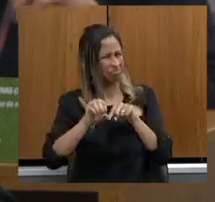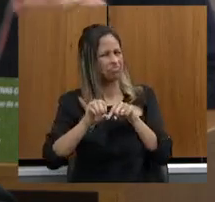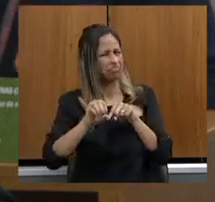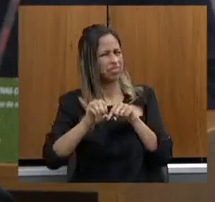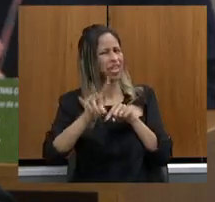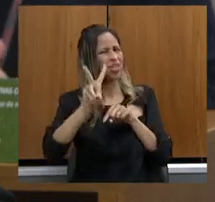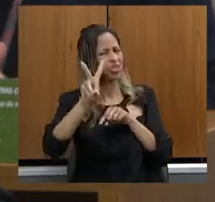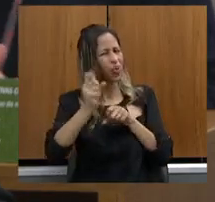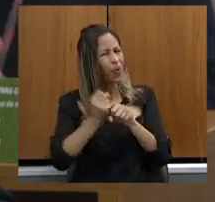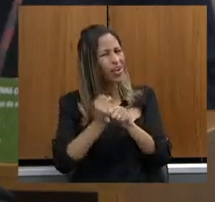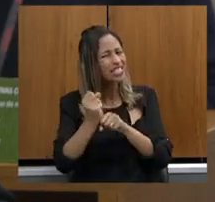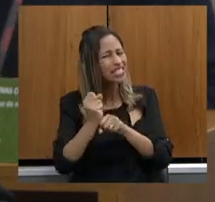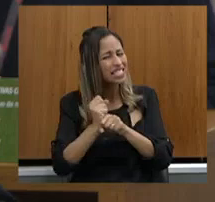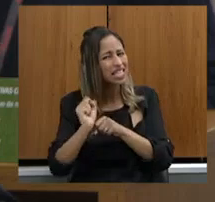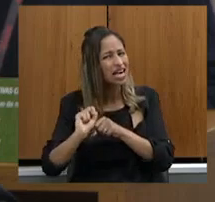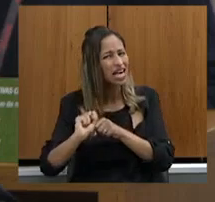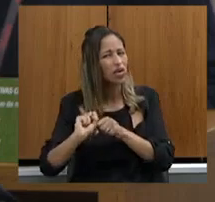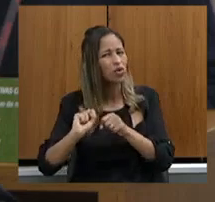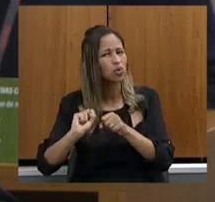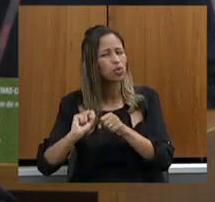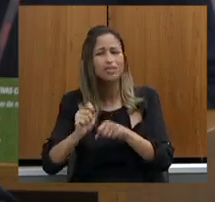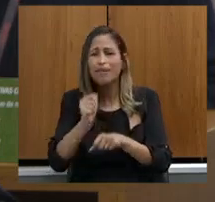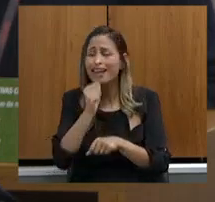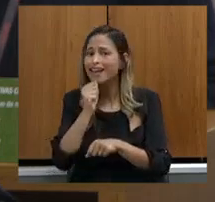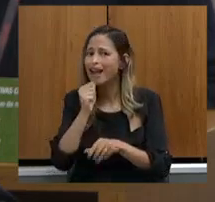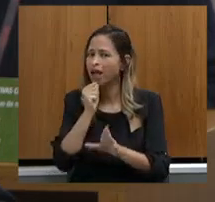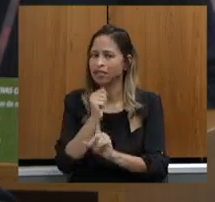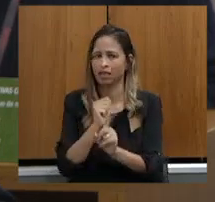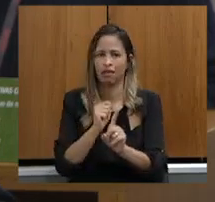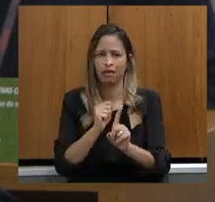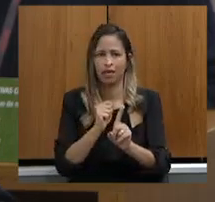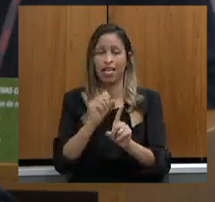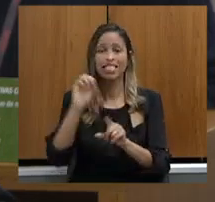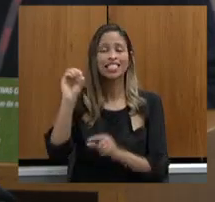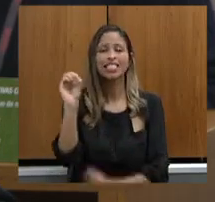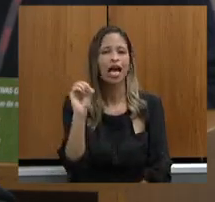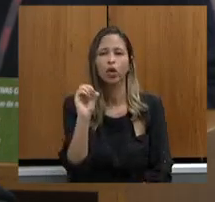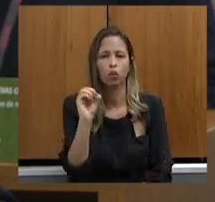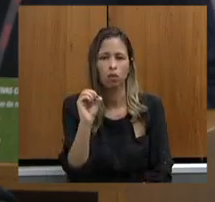dois anos do acordo e nada feito zero